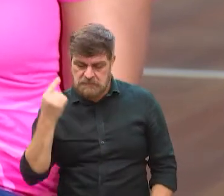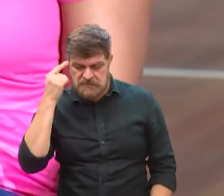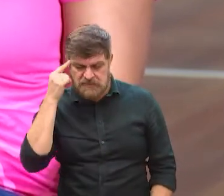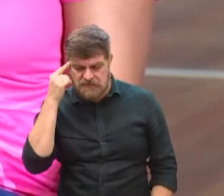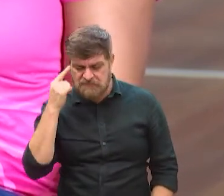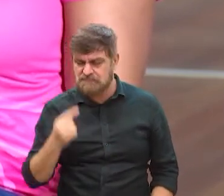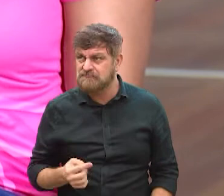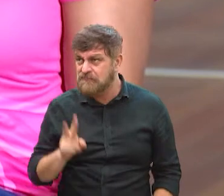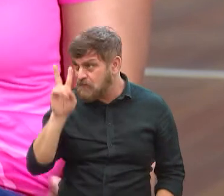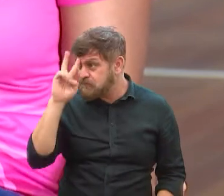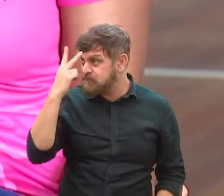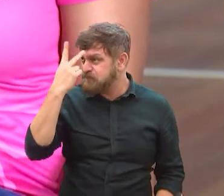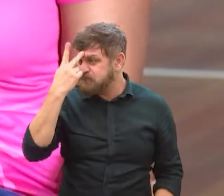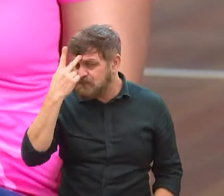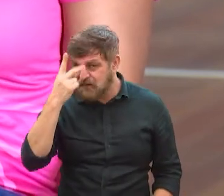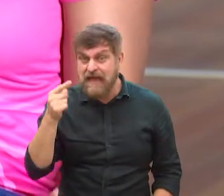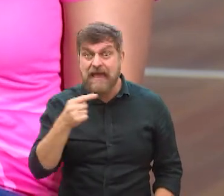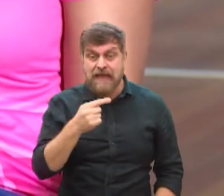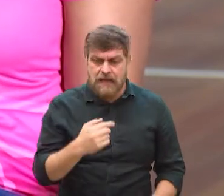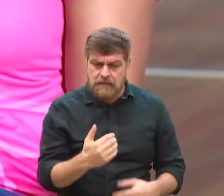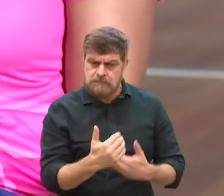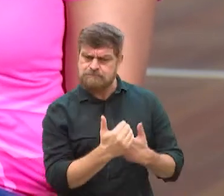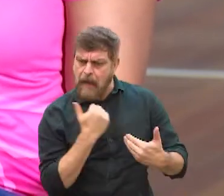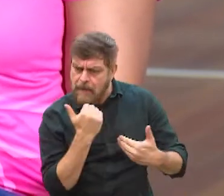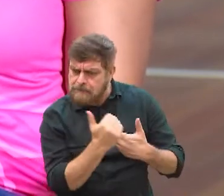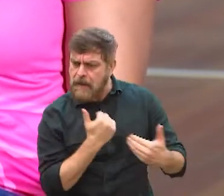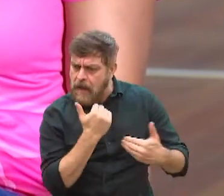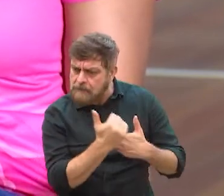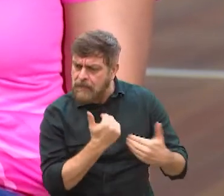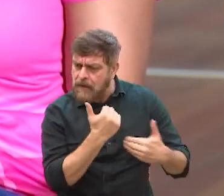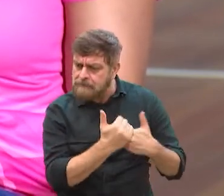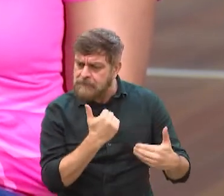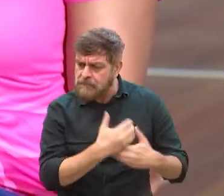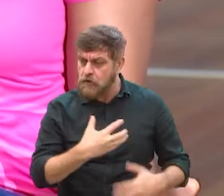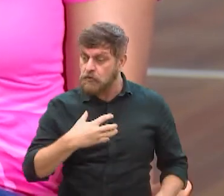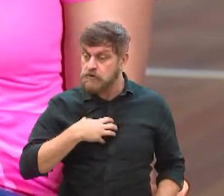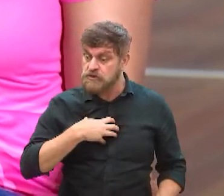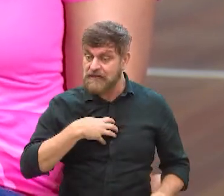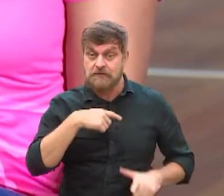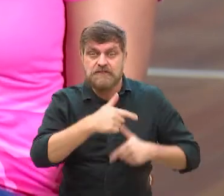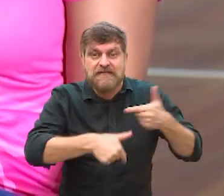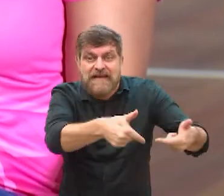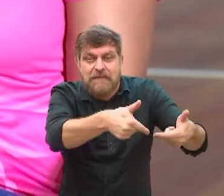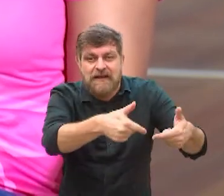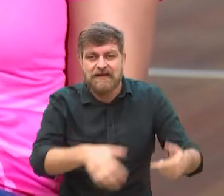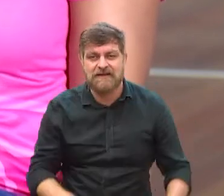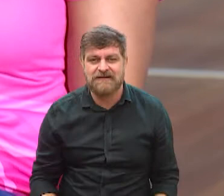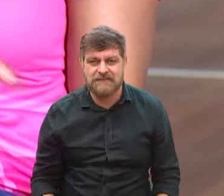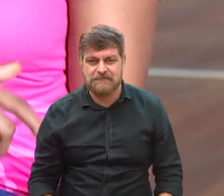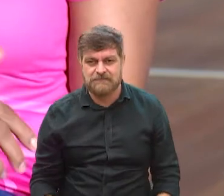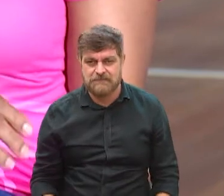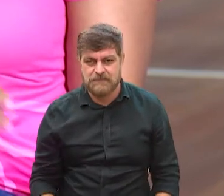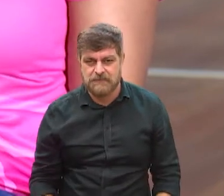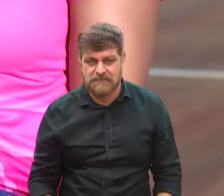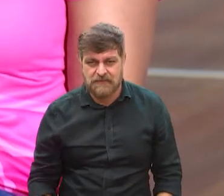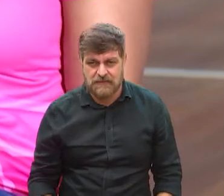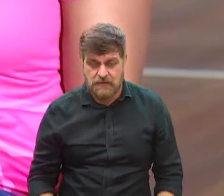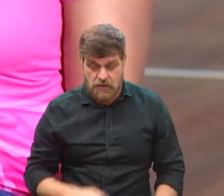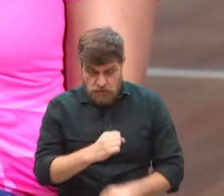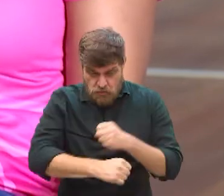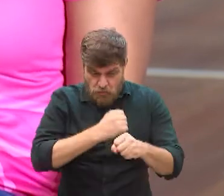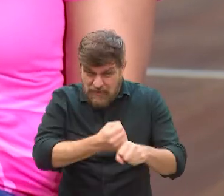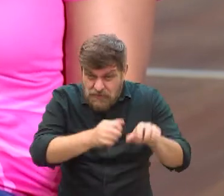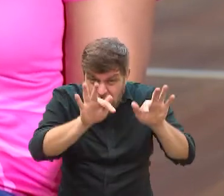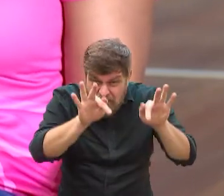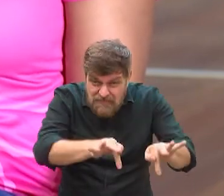as jogadoras tinham, né, o pensamento, a forma de trabalhar. Então, ali no final do ano,